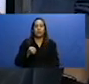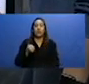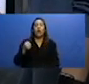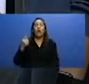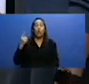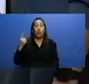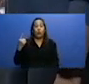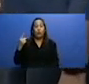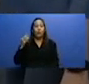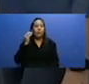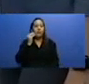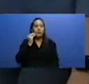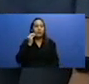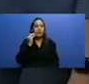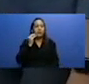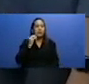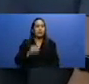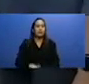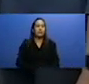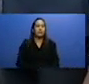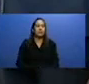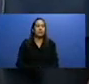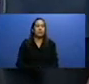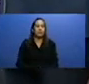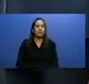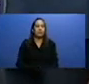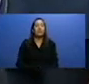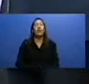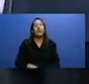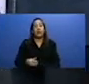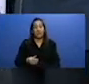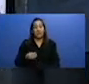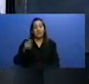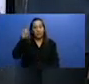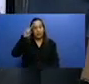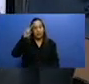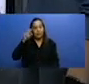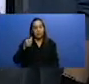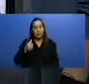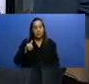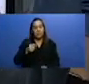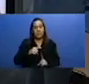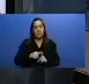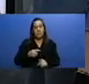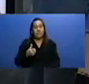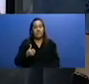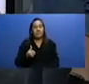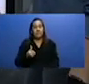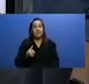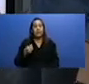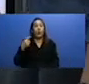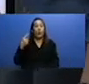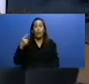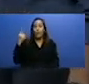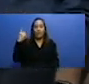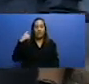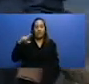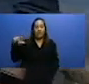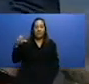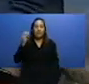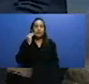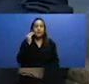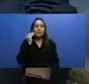possível? Vocês lembram qual é a jogada possível? 6 mais 6, lembra? Então, só tem uma possibilidade de